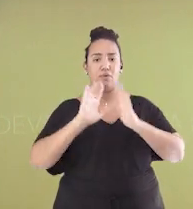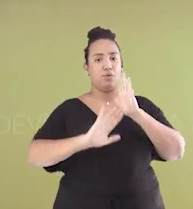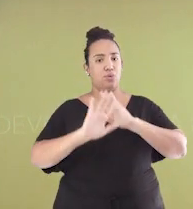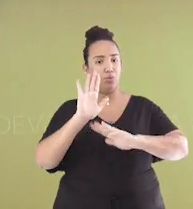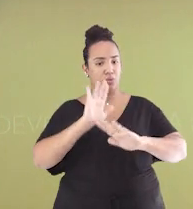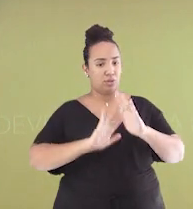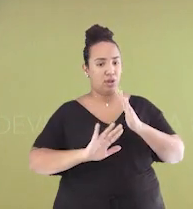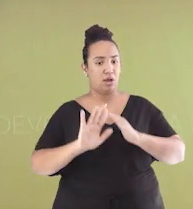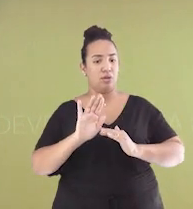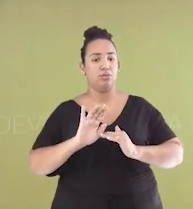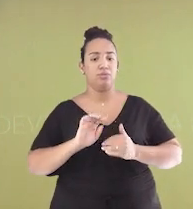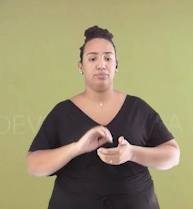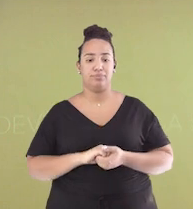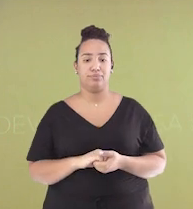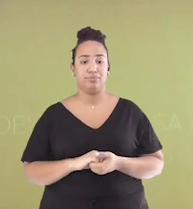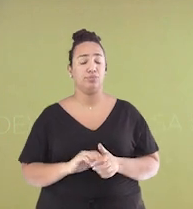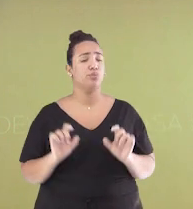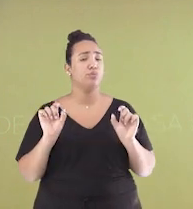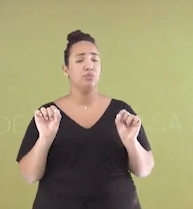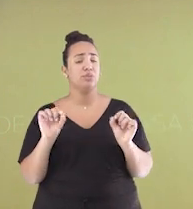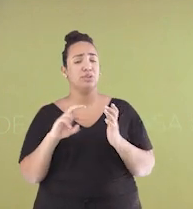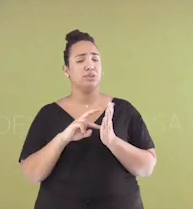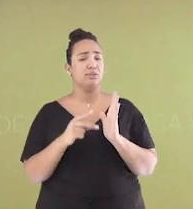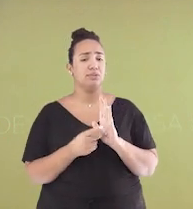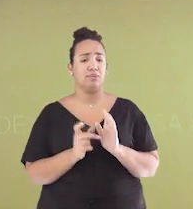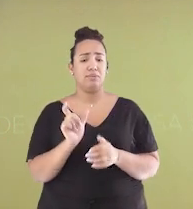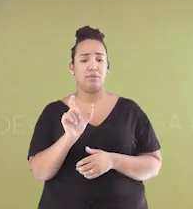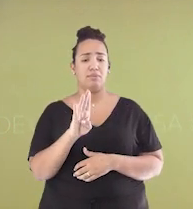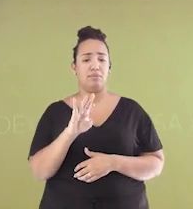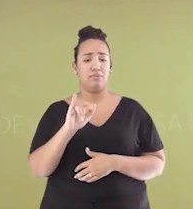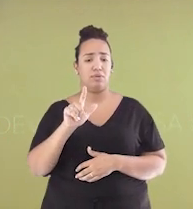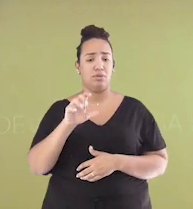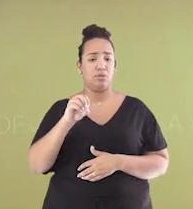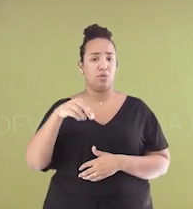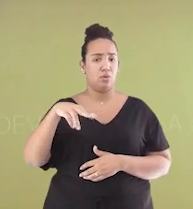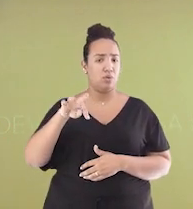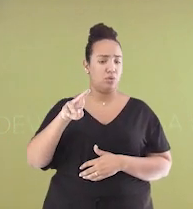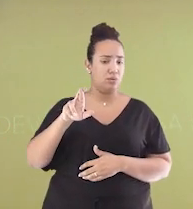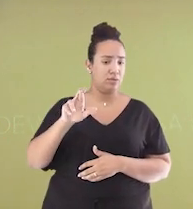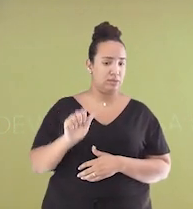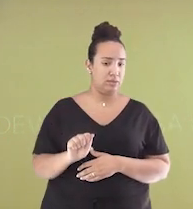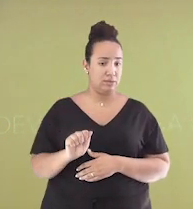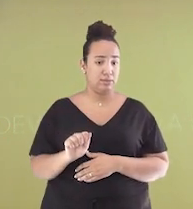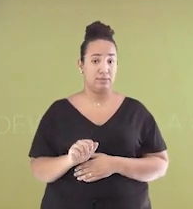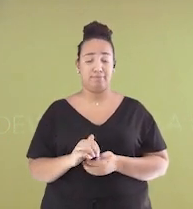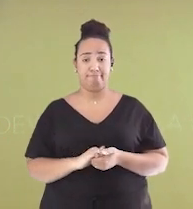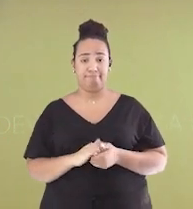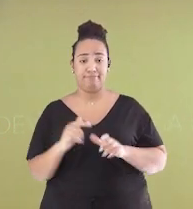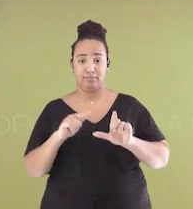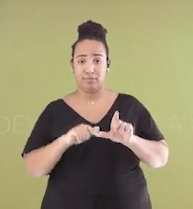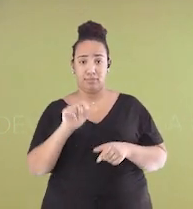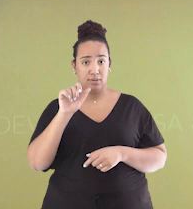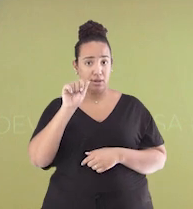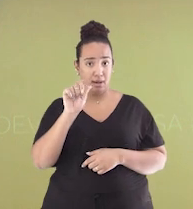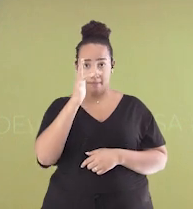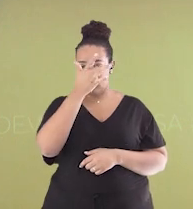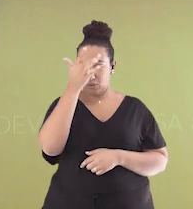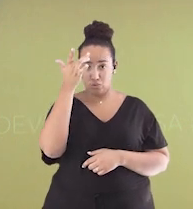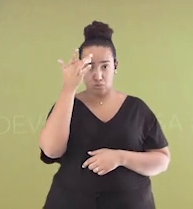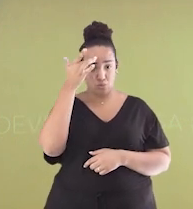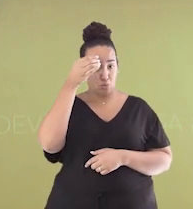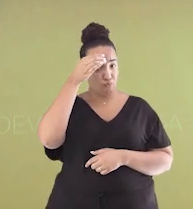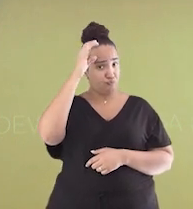muita cautela e caldo de galinha. O que quer dizer a palavra pilontras? Letra A, pessoas